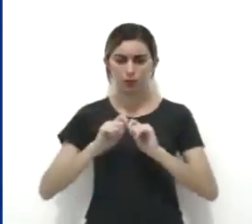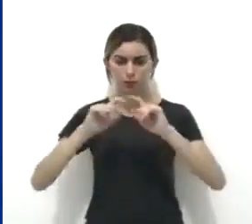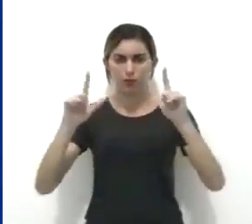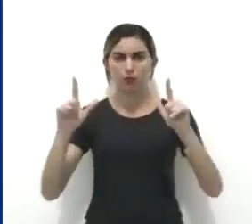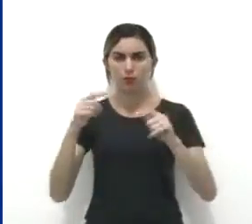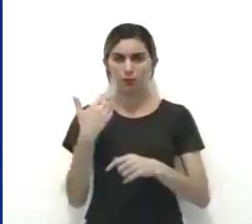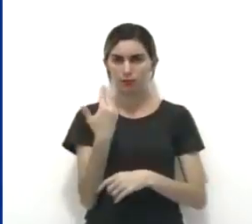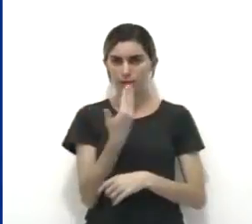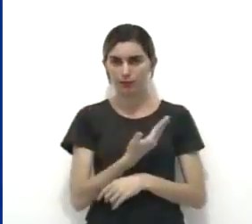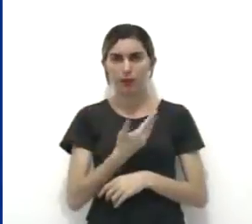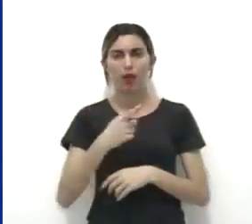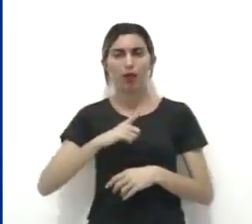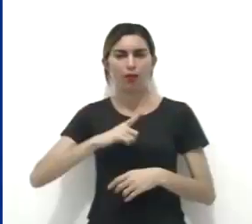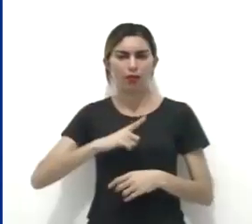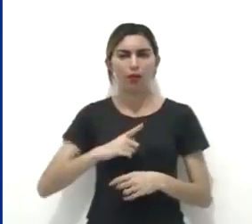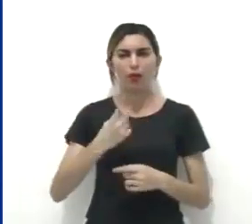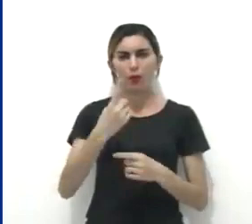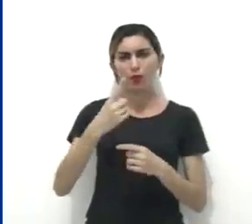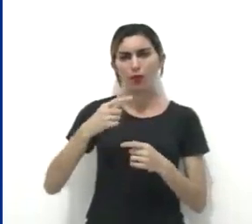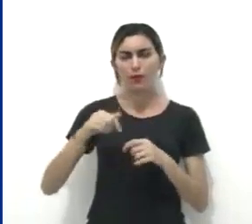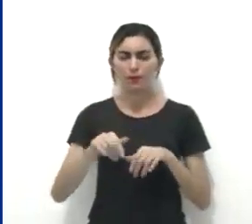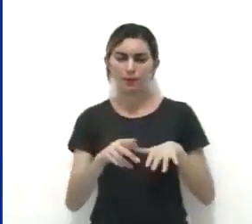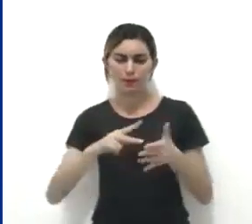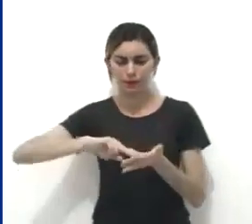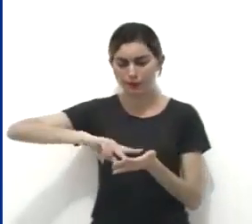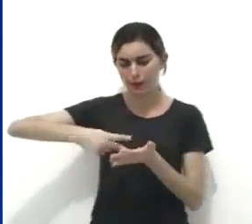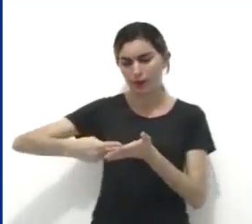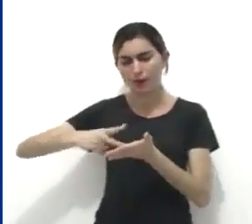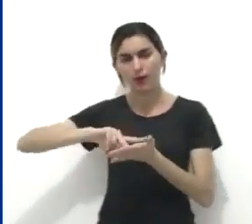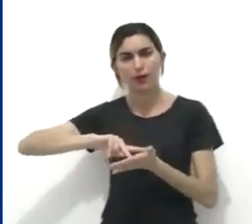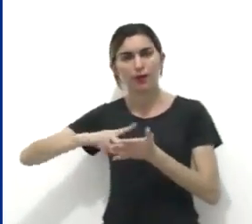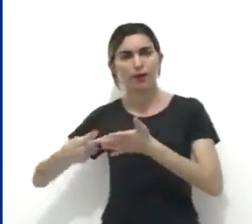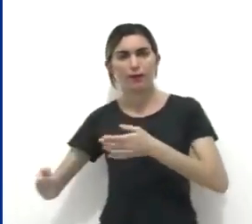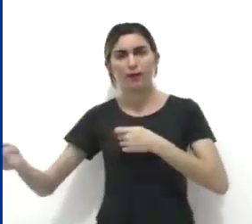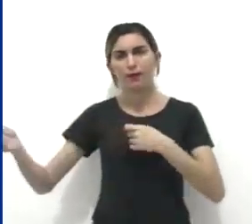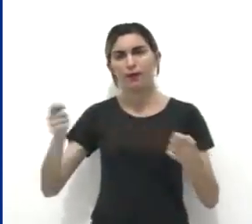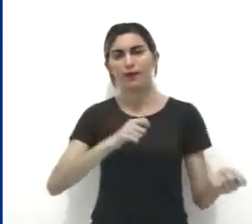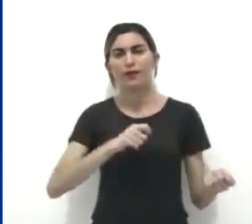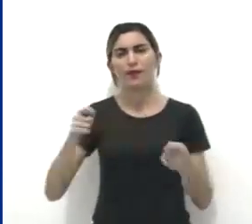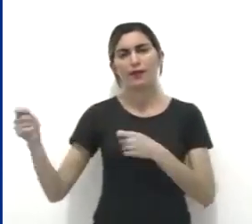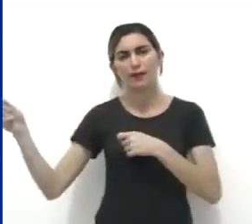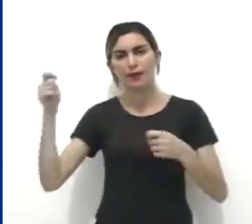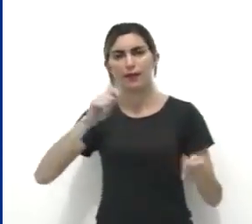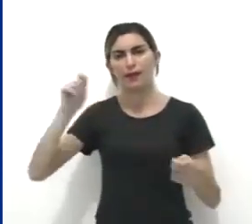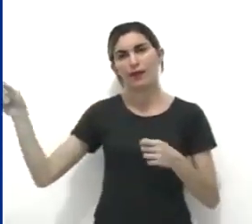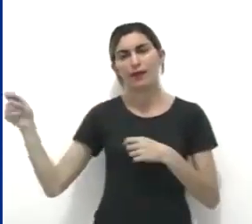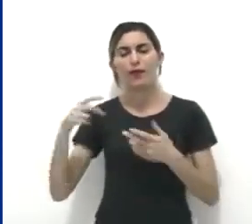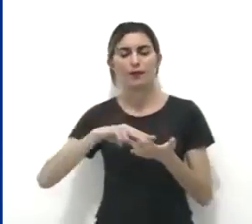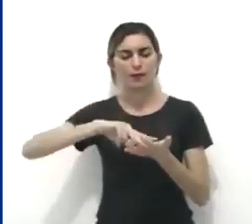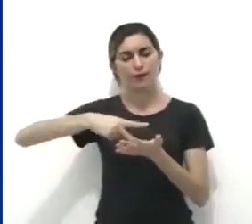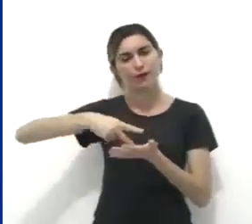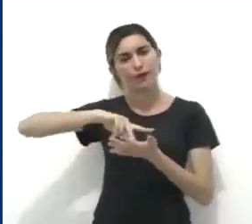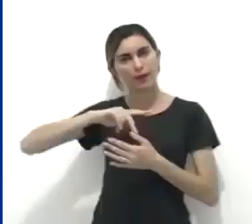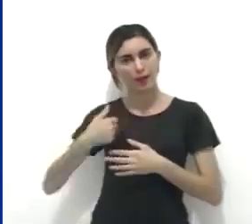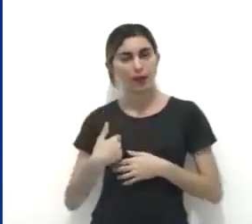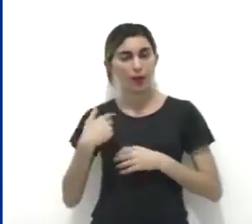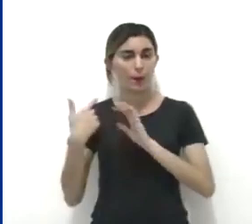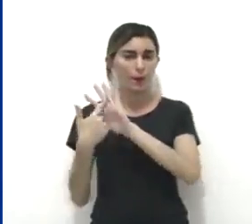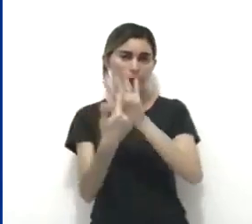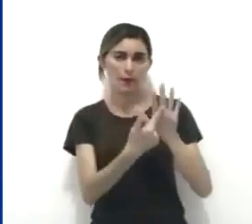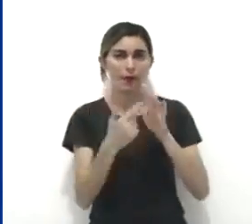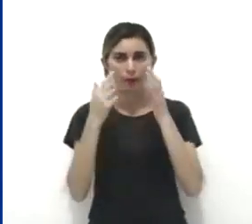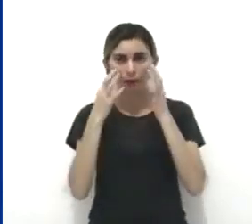a imagem acima é a imagem de uma passista do frevo com a orquestra tocando e embaixo seria uma